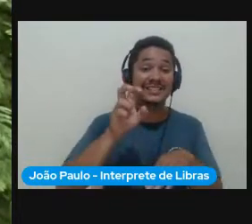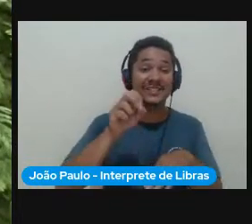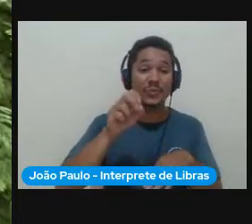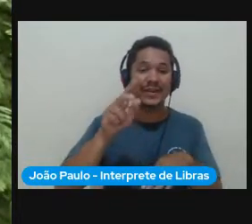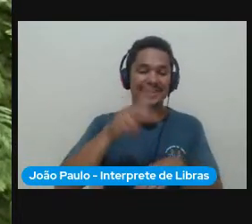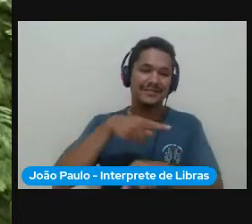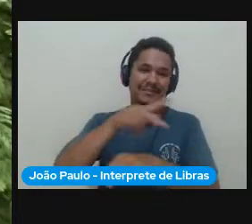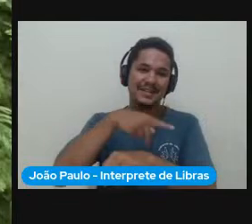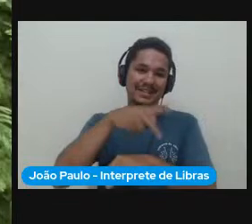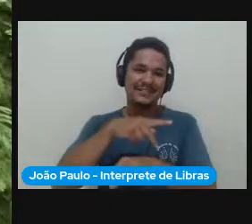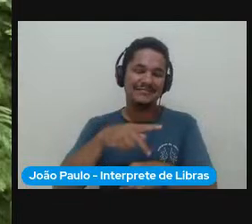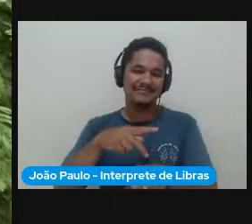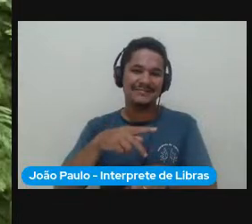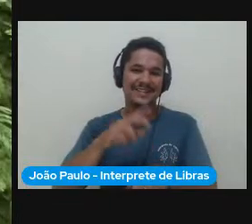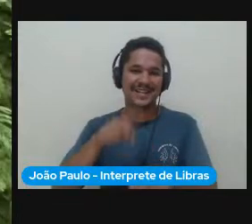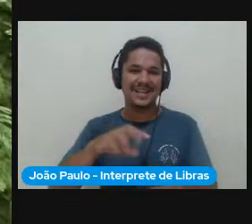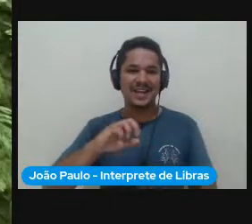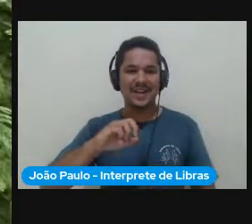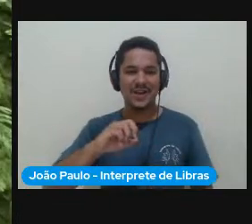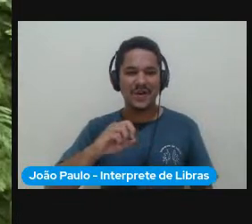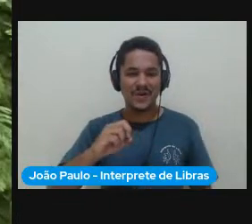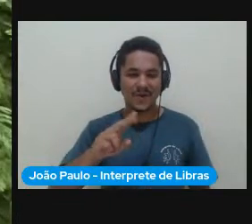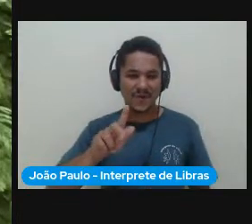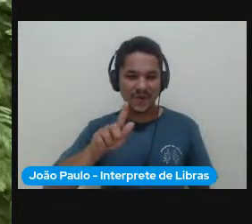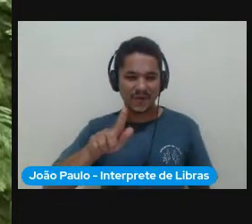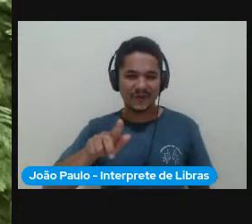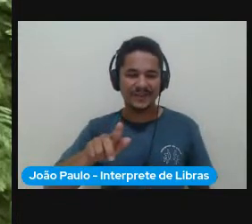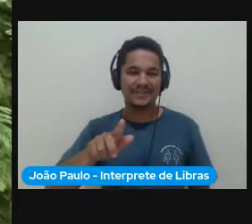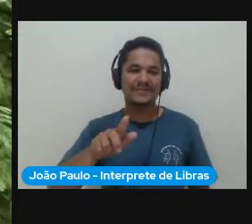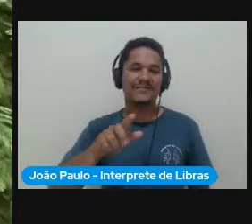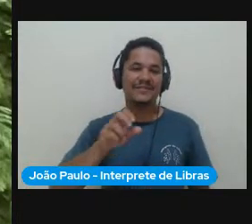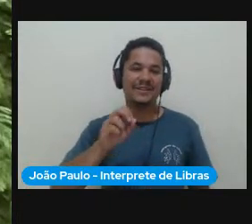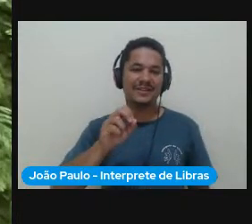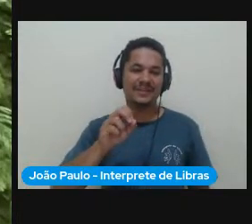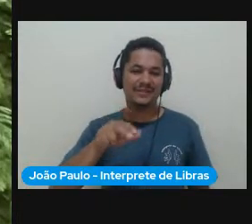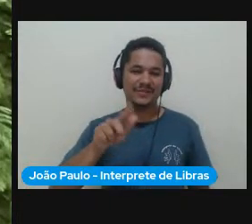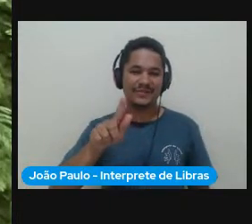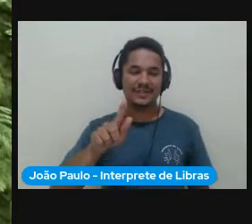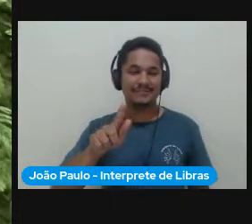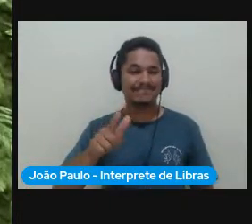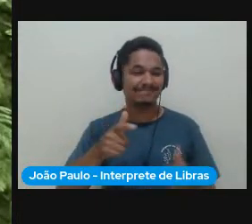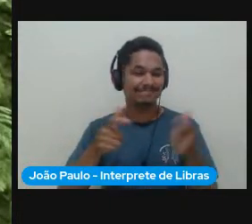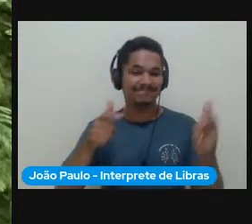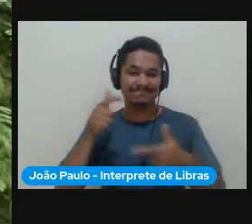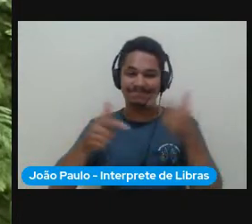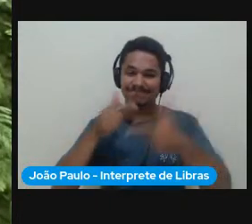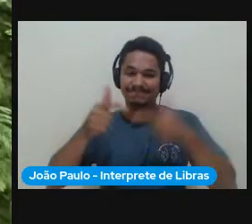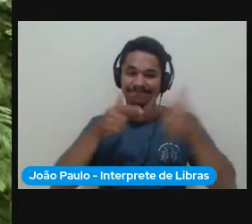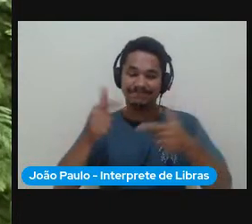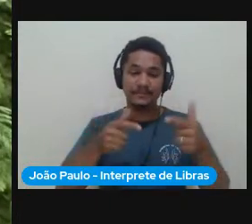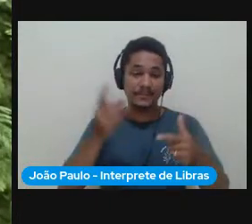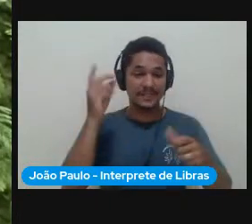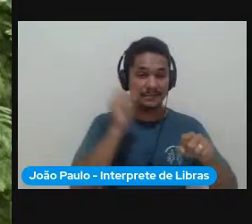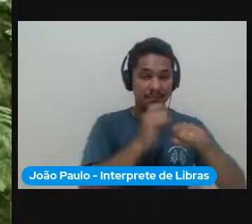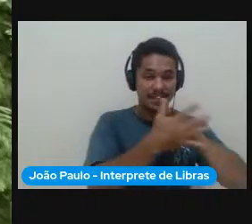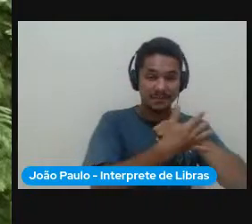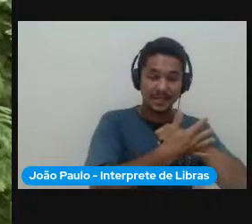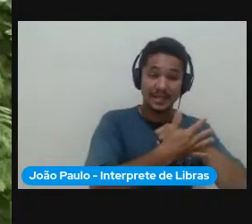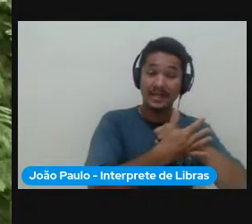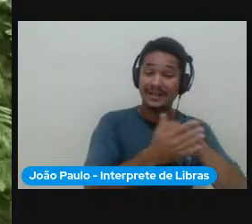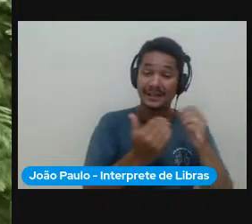maior ONG em relevância, a maior ONG que operou no período da pandemia, onde a gente teve que fazer aí todo